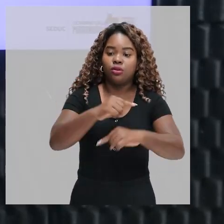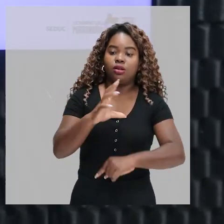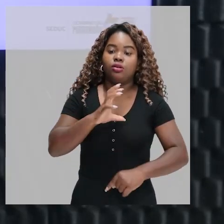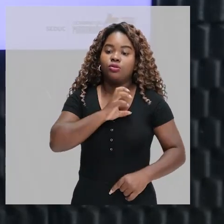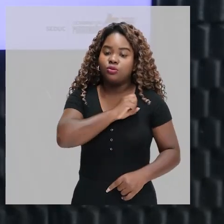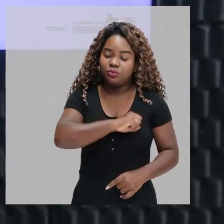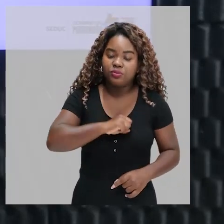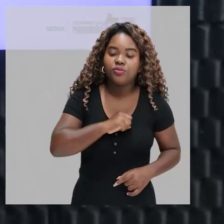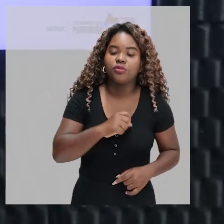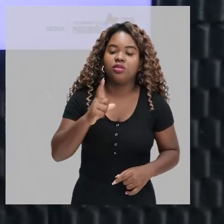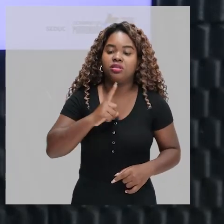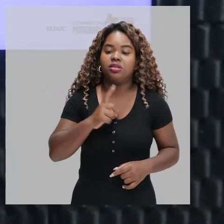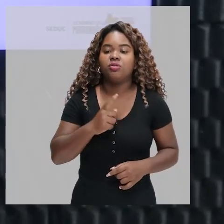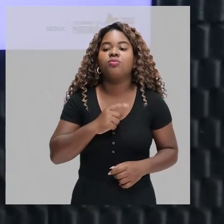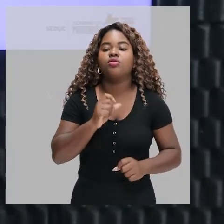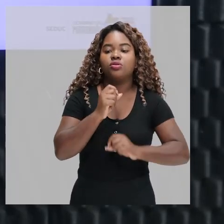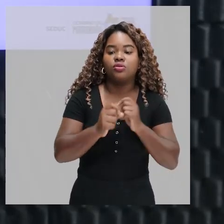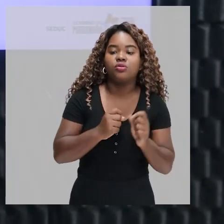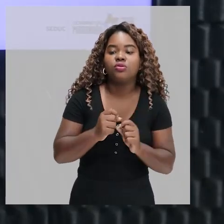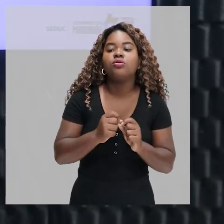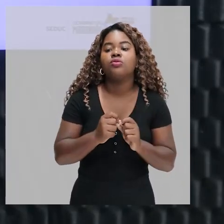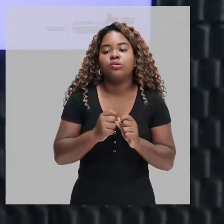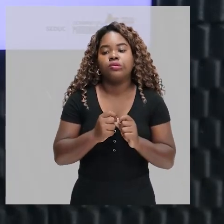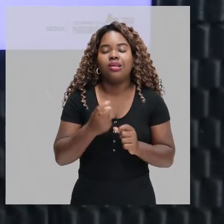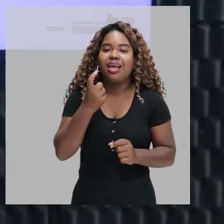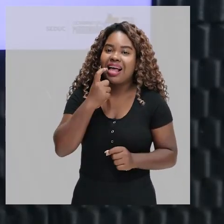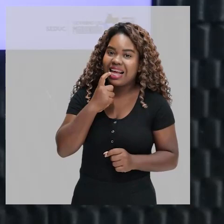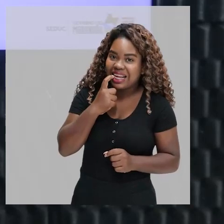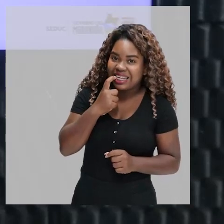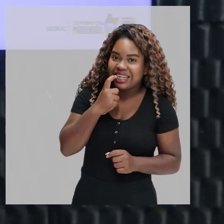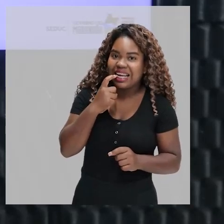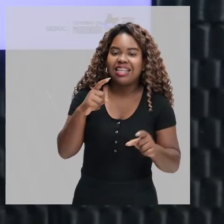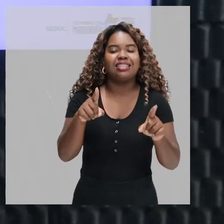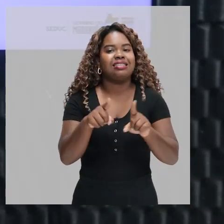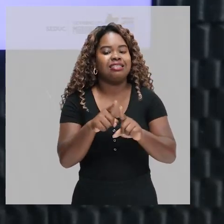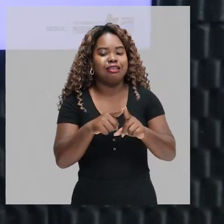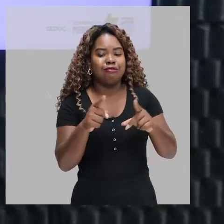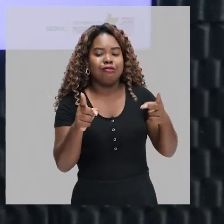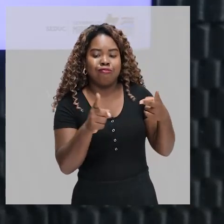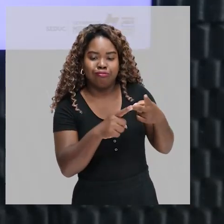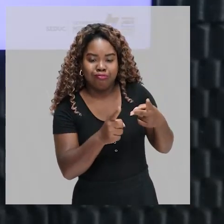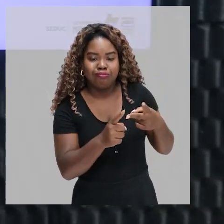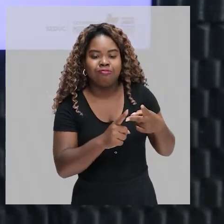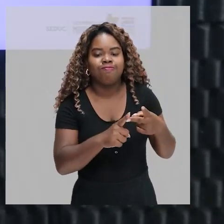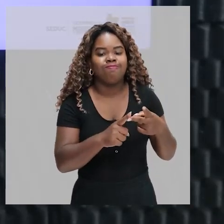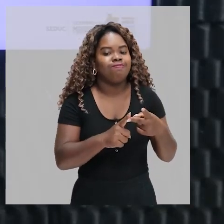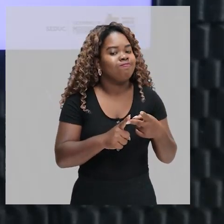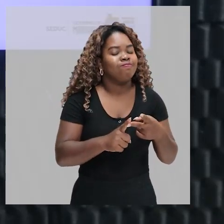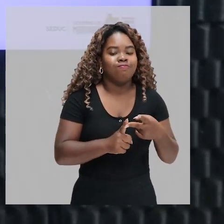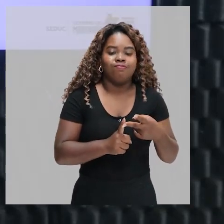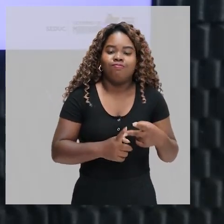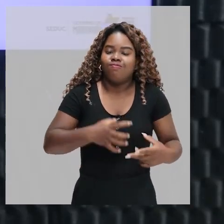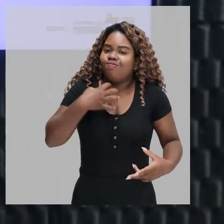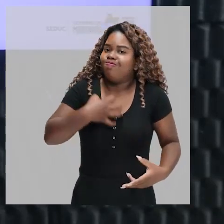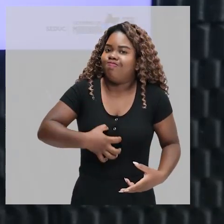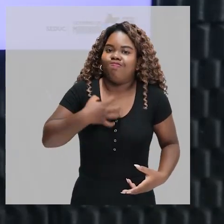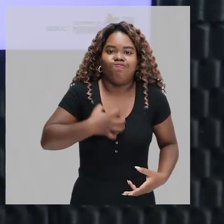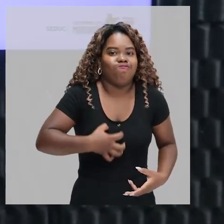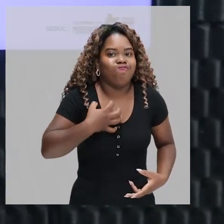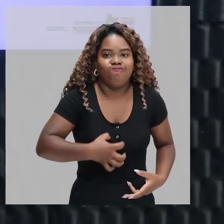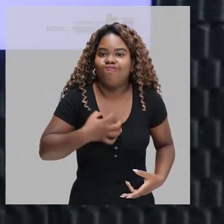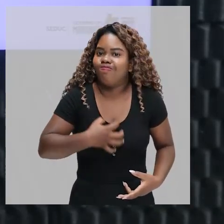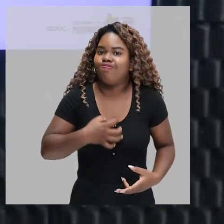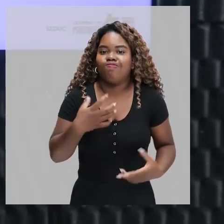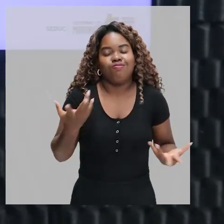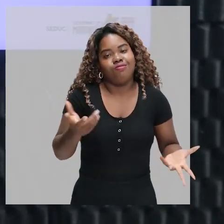é a raiva né aquele momento que você se estressa certo as pessoas isso